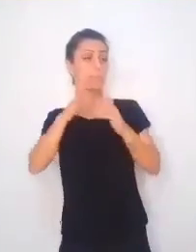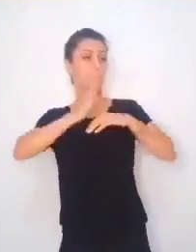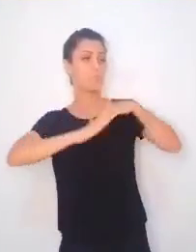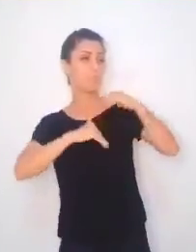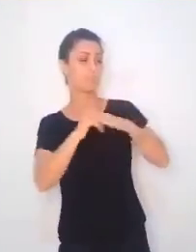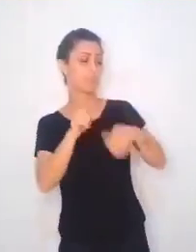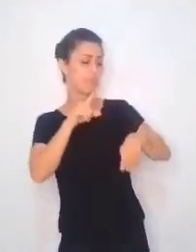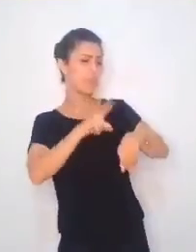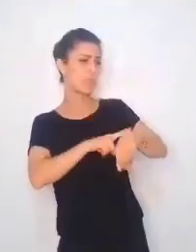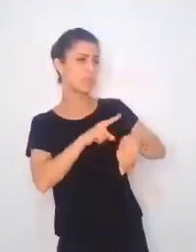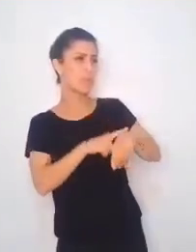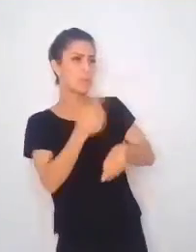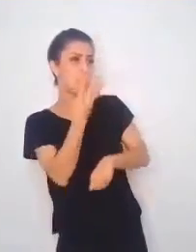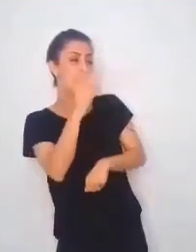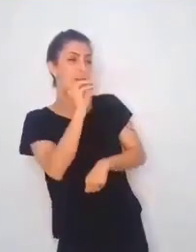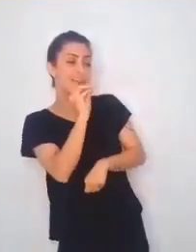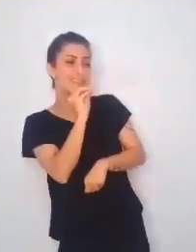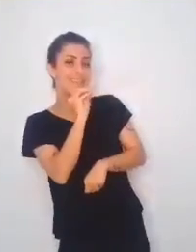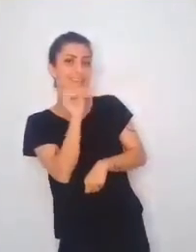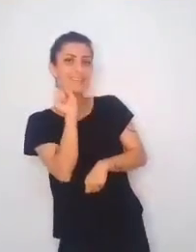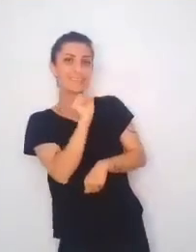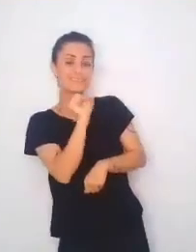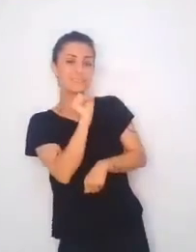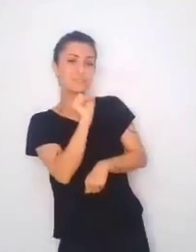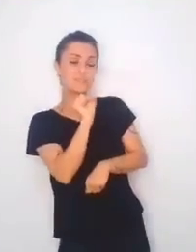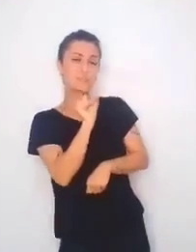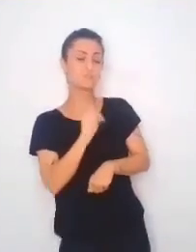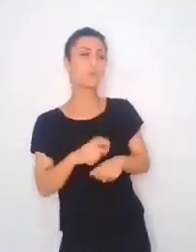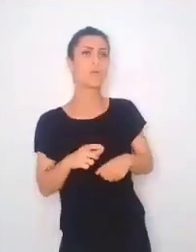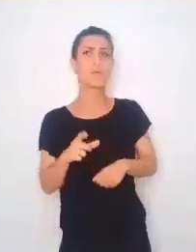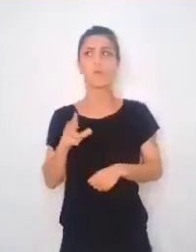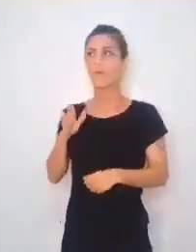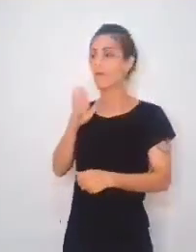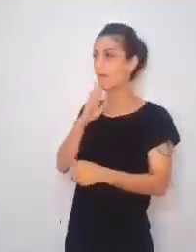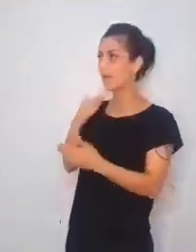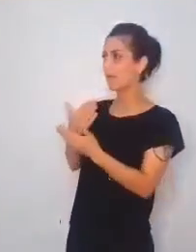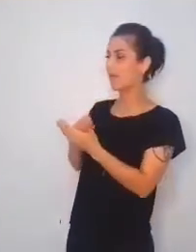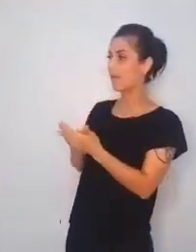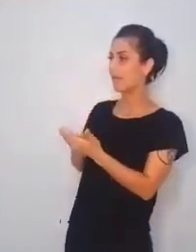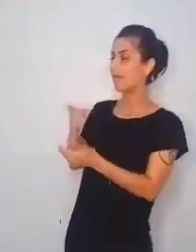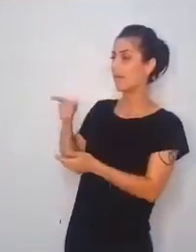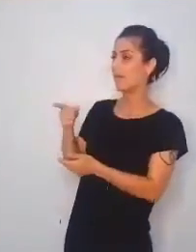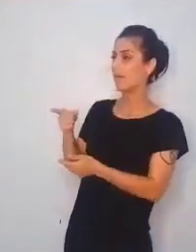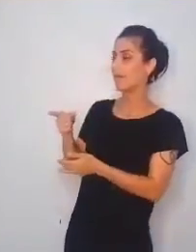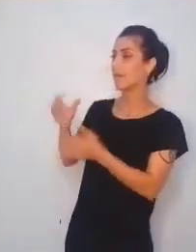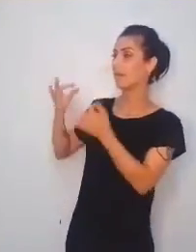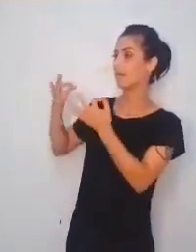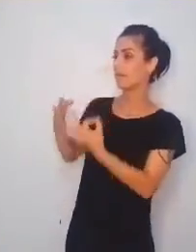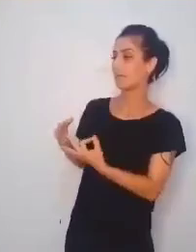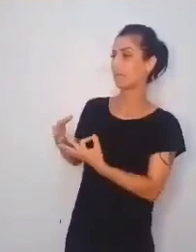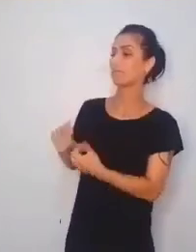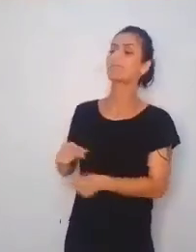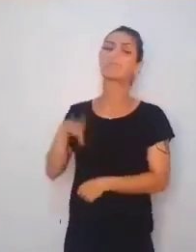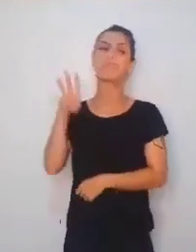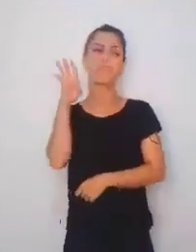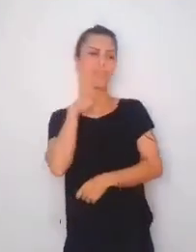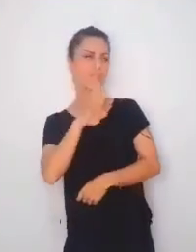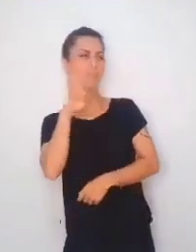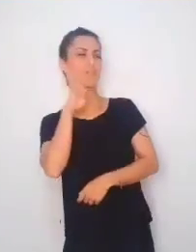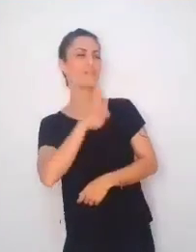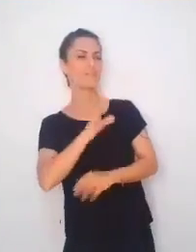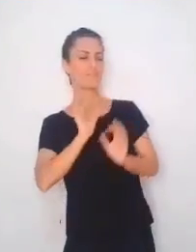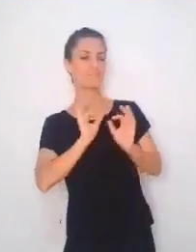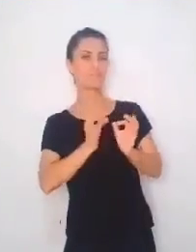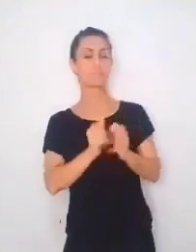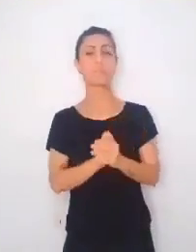E Juntos e num tudo junto? espaço de 40 segundos, assim, ele tinha que trocar os três Se instrumentos. vira nos 30. Aí, ó, combina com o programa Muito do